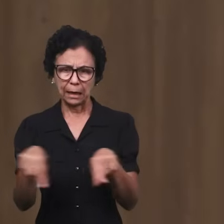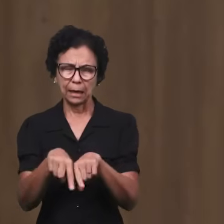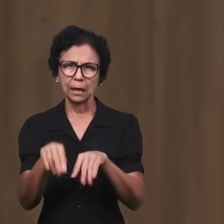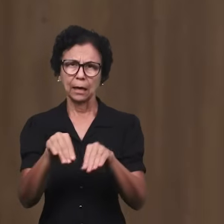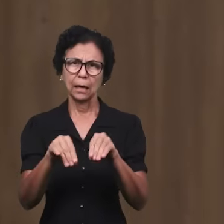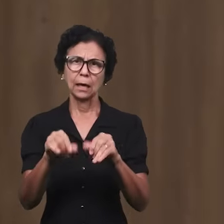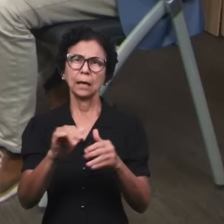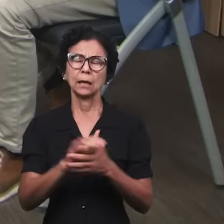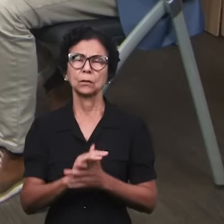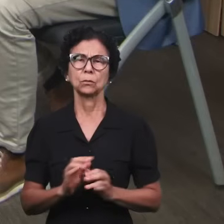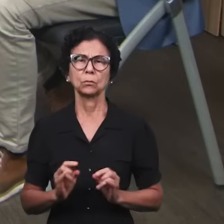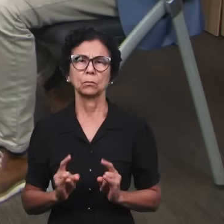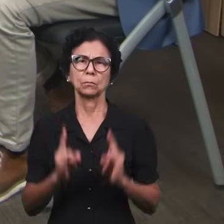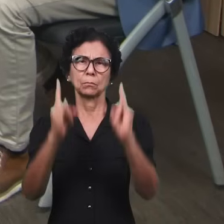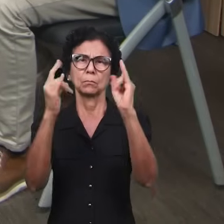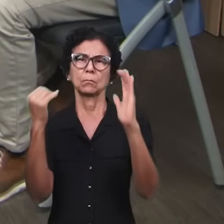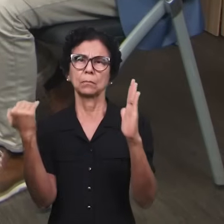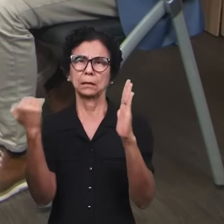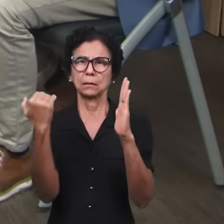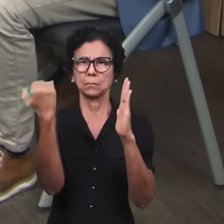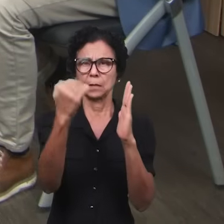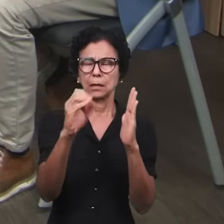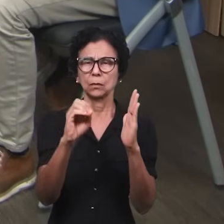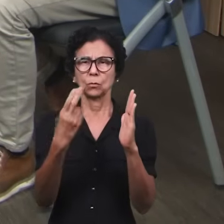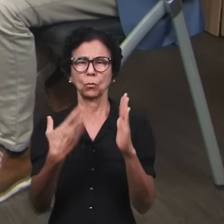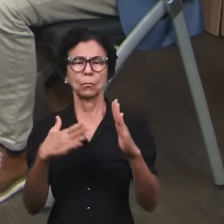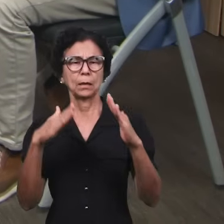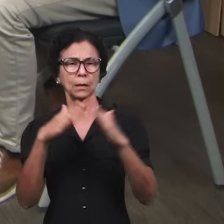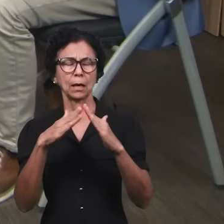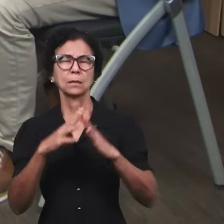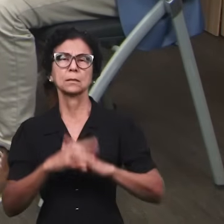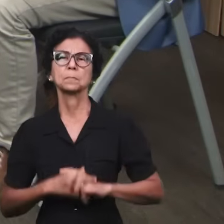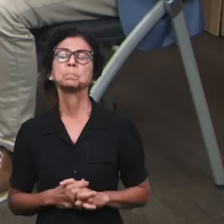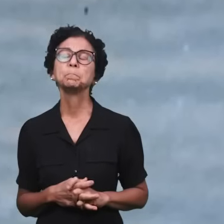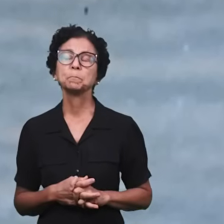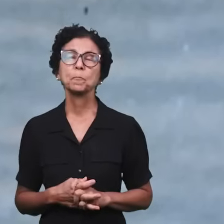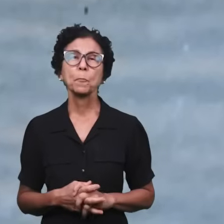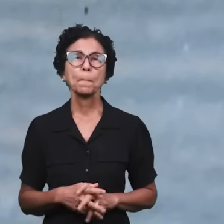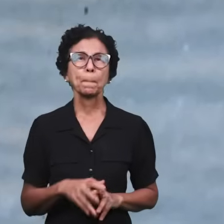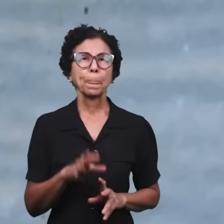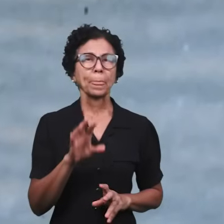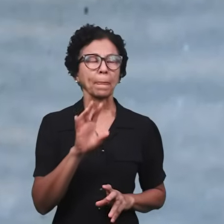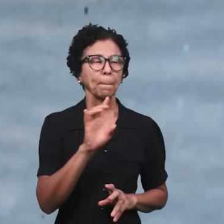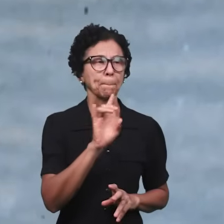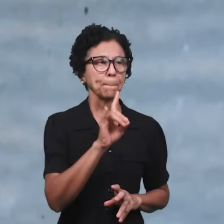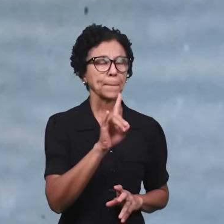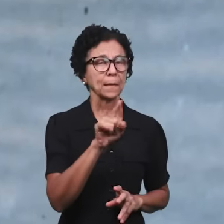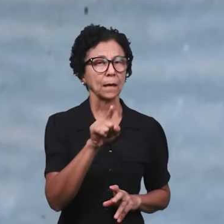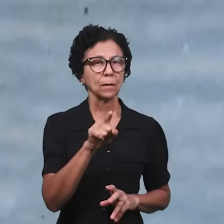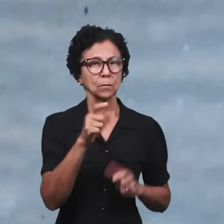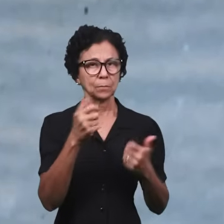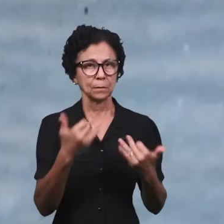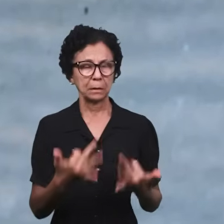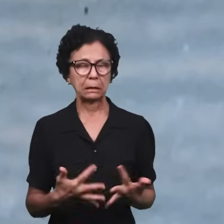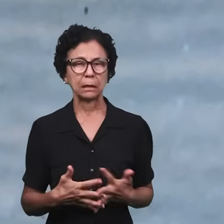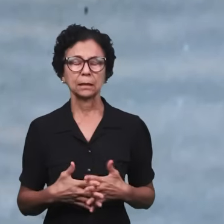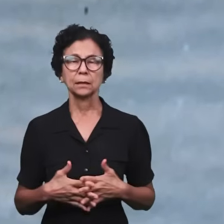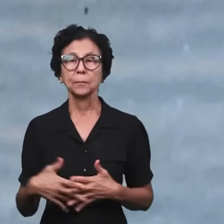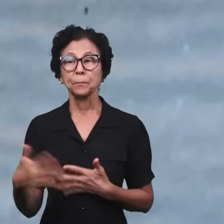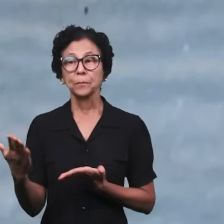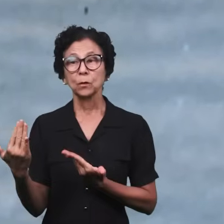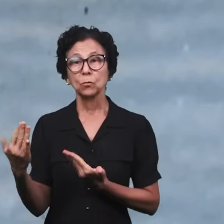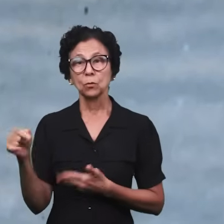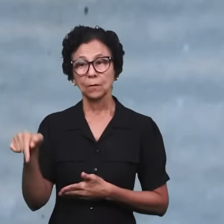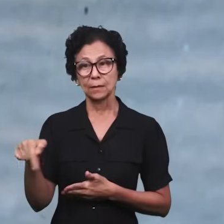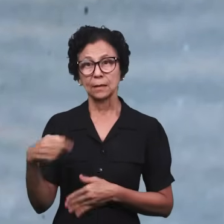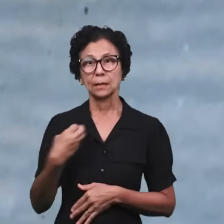interesse. Juliano, eu primeiro, antes de te fazer uma pergunta, só para contextualizar Sim. você que está nos assistindo, os jovens que